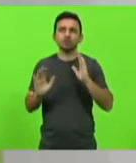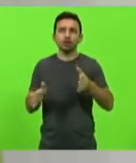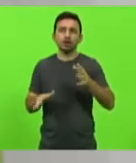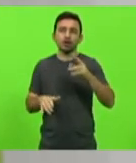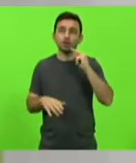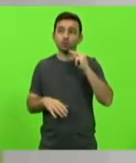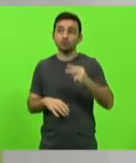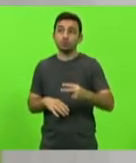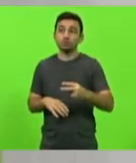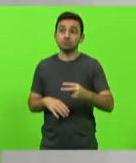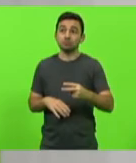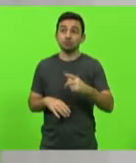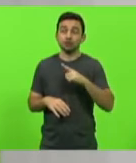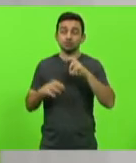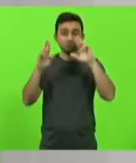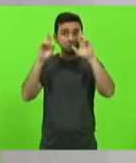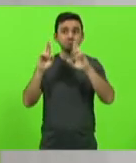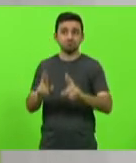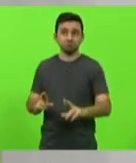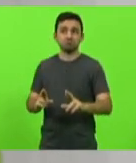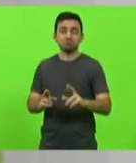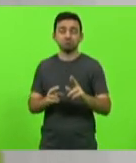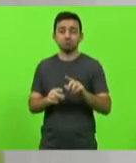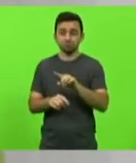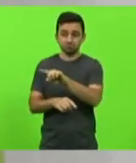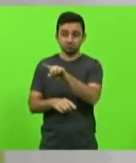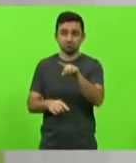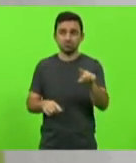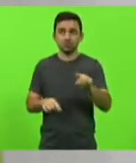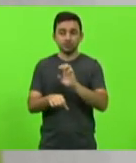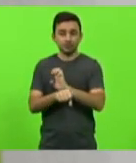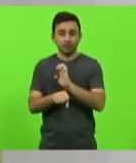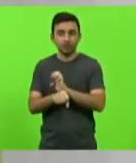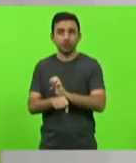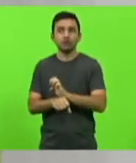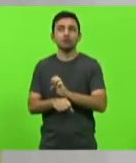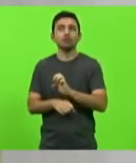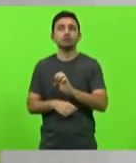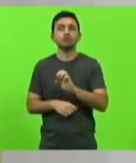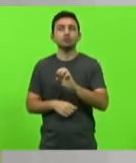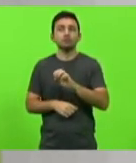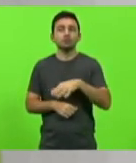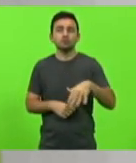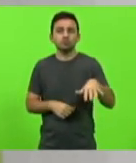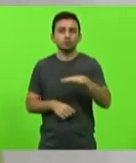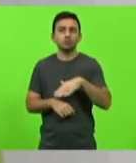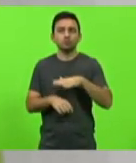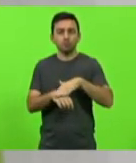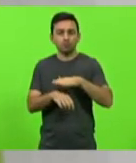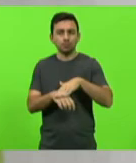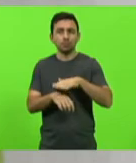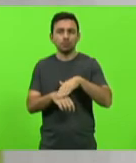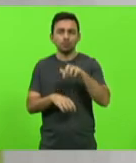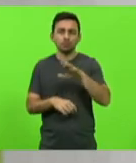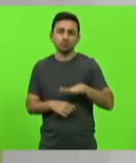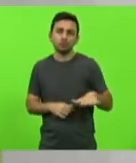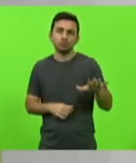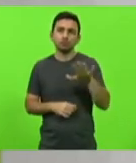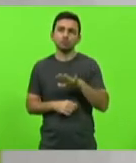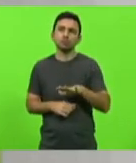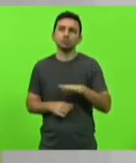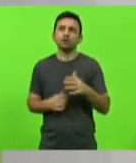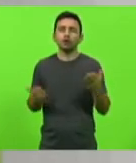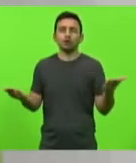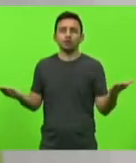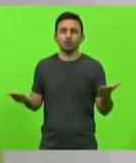reconhecidamente respeitáveis a nível de Estado, a nível de suas regiões, e dizer, em